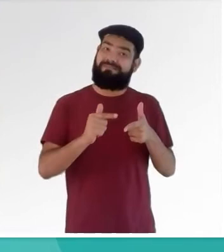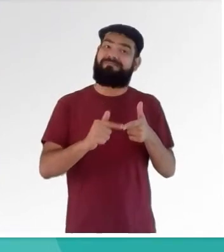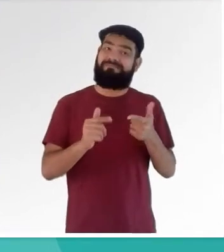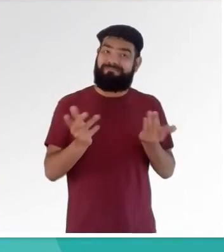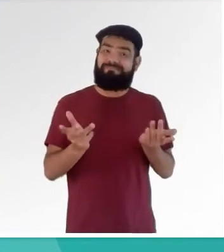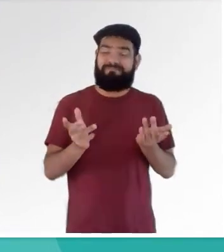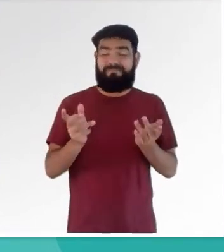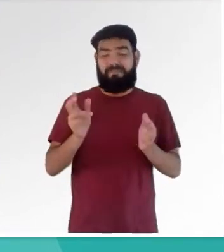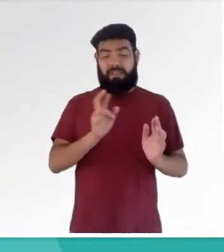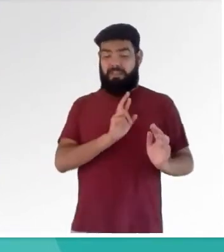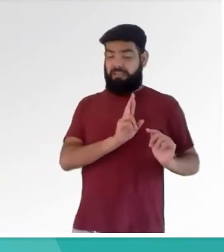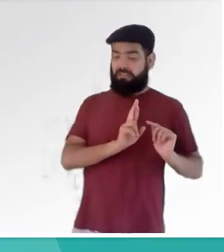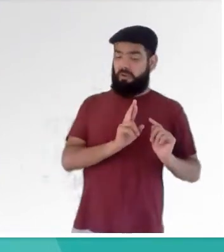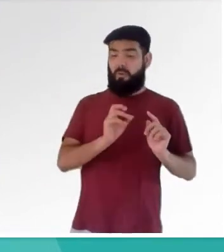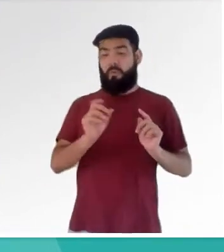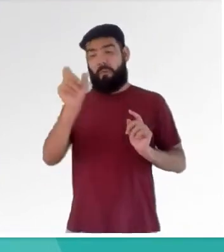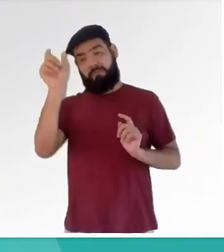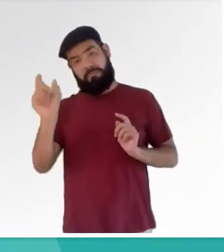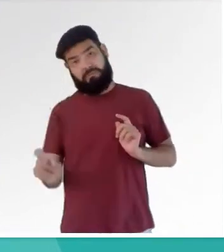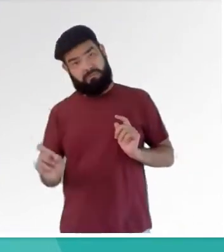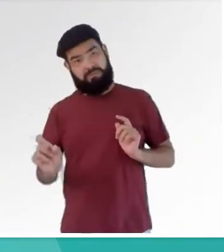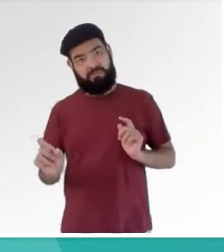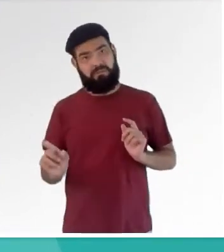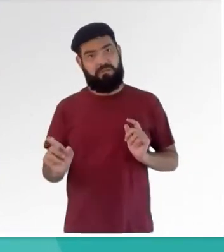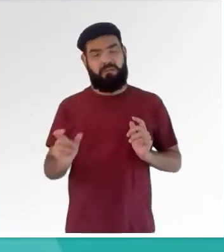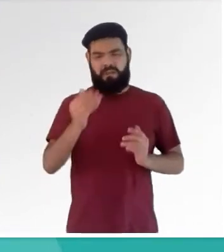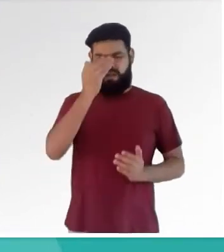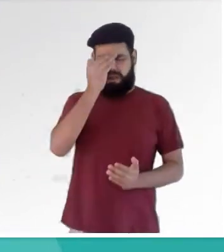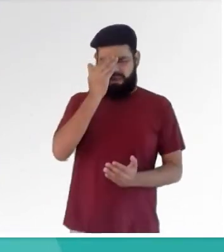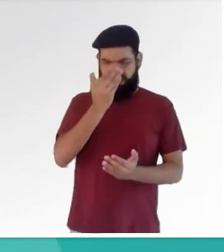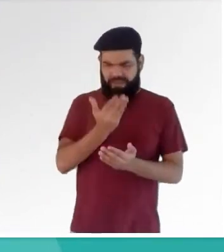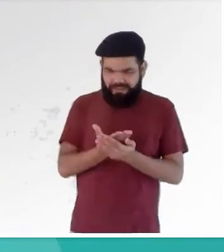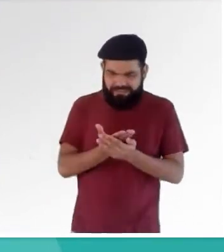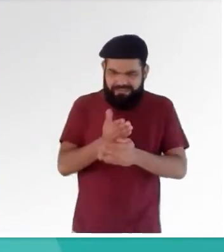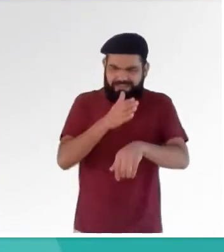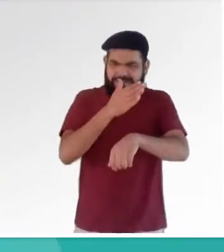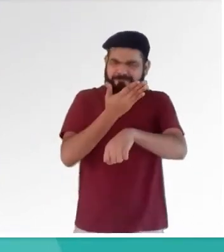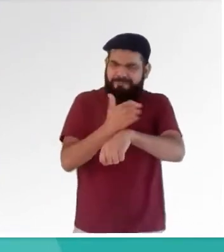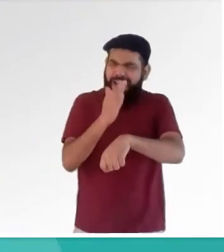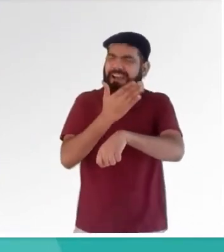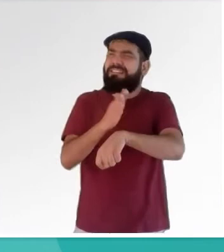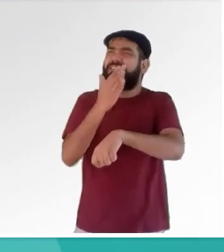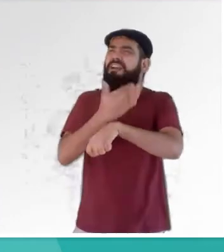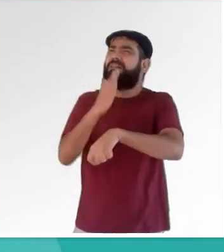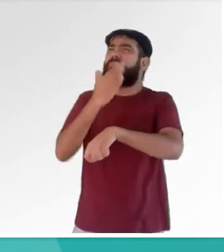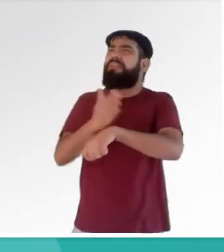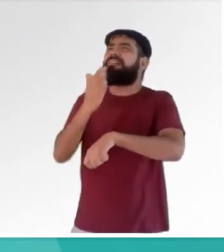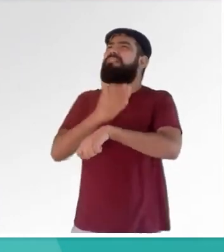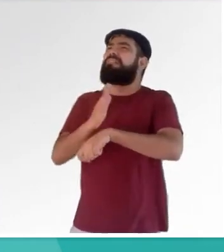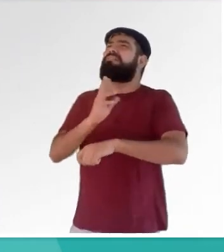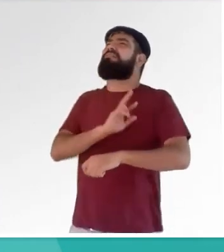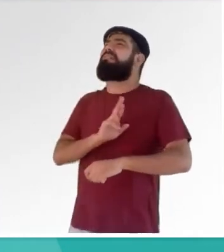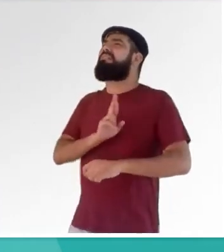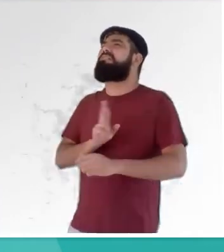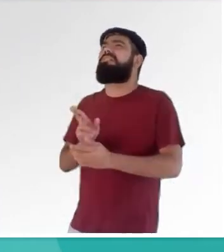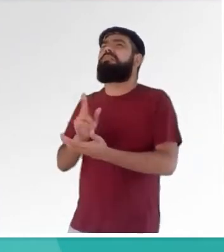Crença e práticas de doutrinas religiosas.